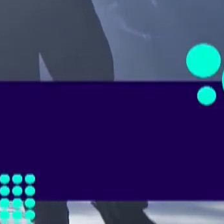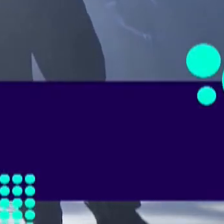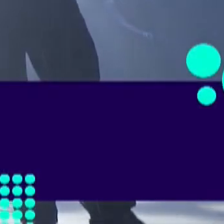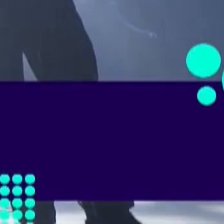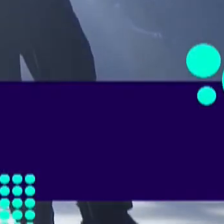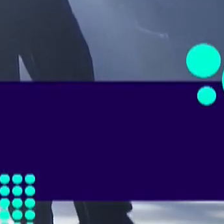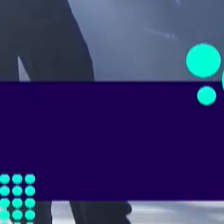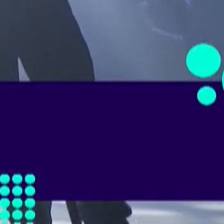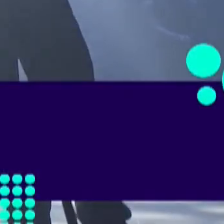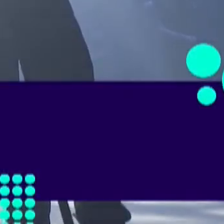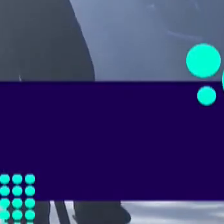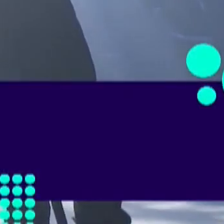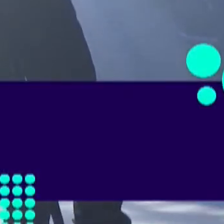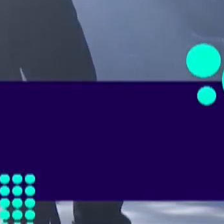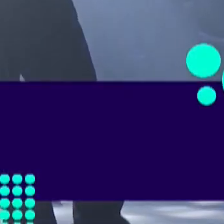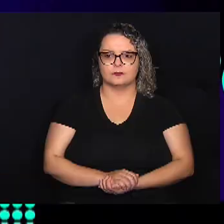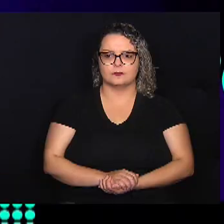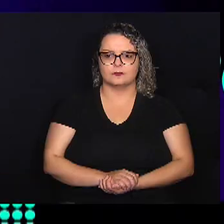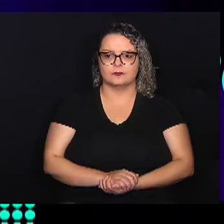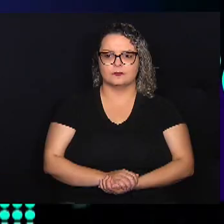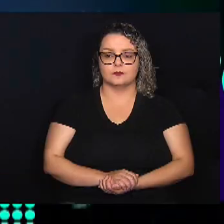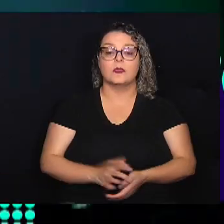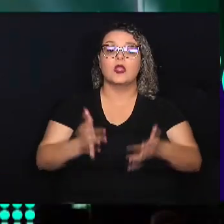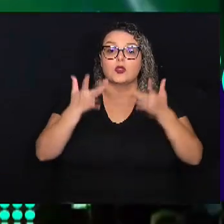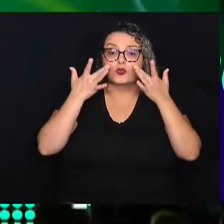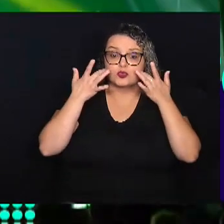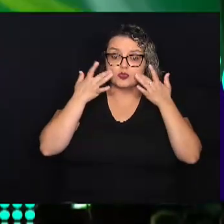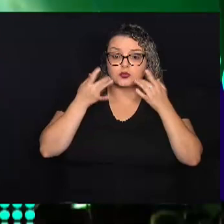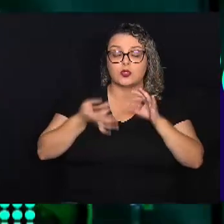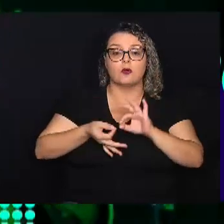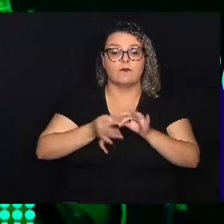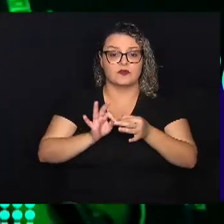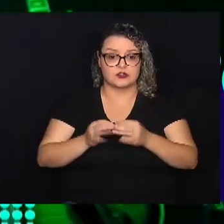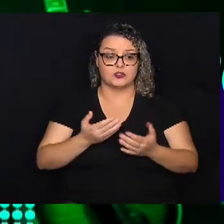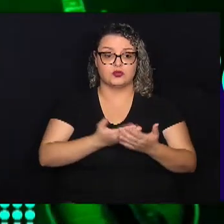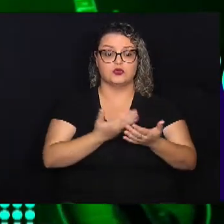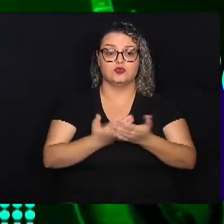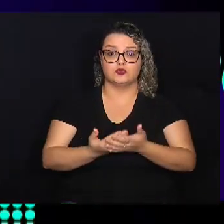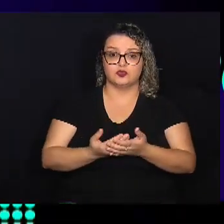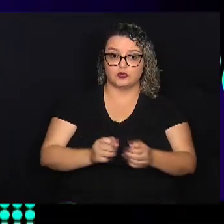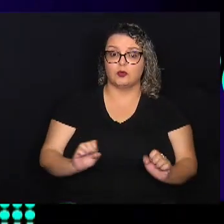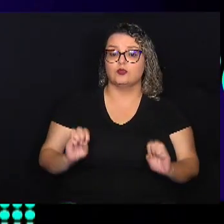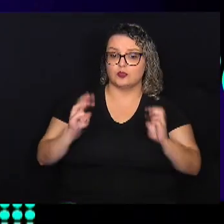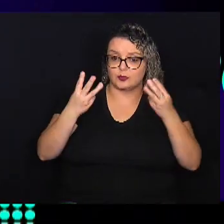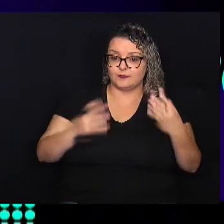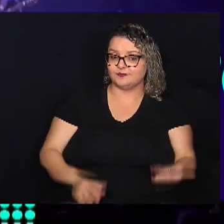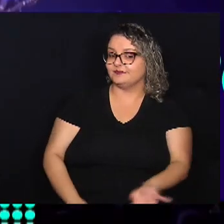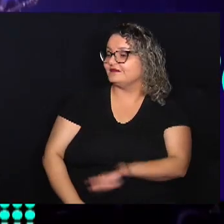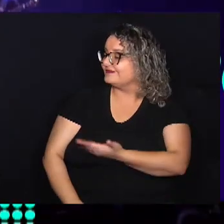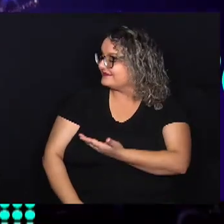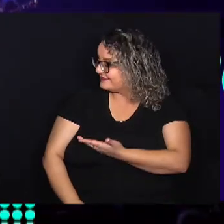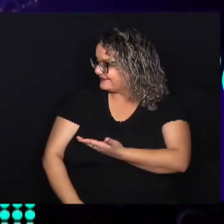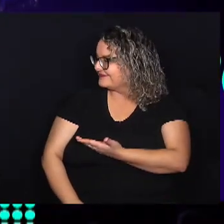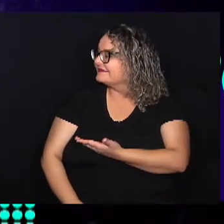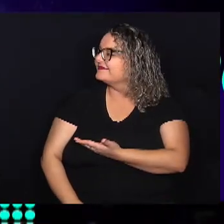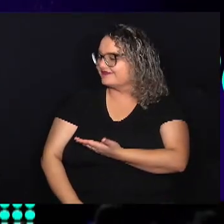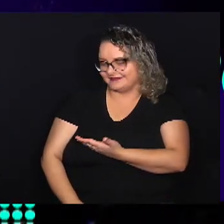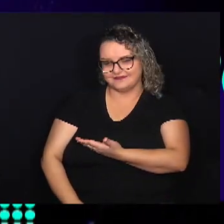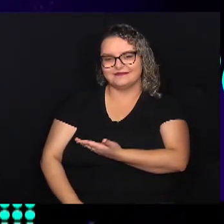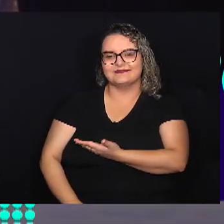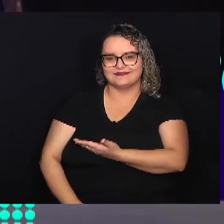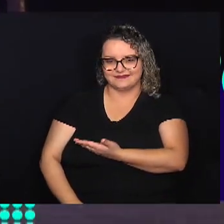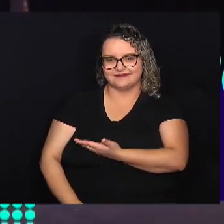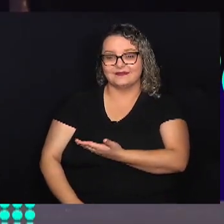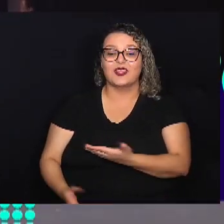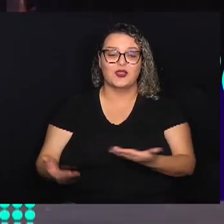E no Teatro Oficina do Estudante tem um espetáculo em show, com o Pink Floyd Experience in Concert,